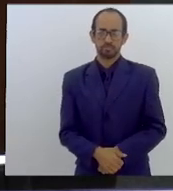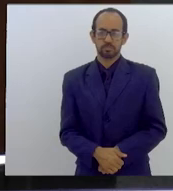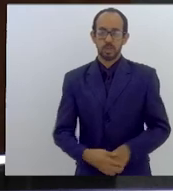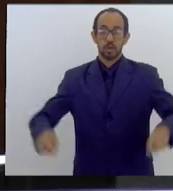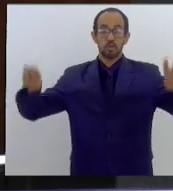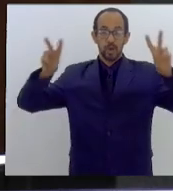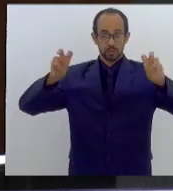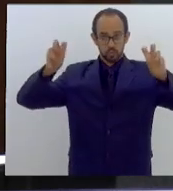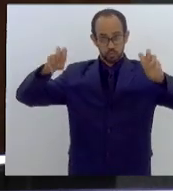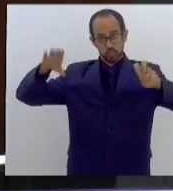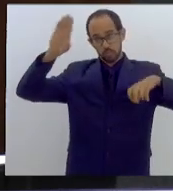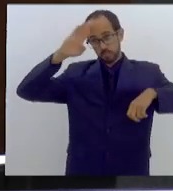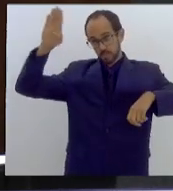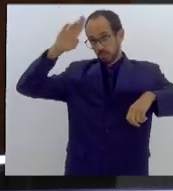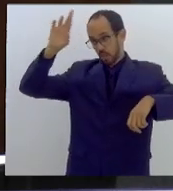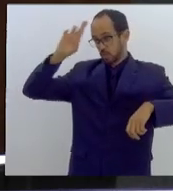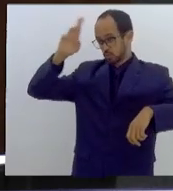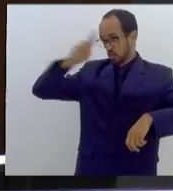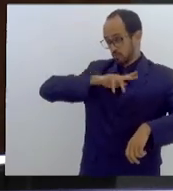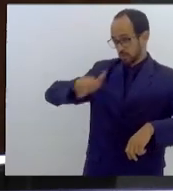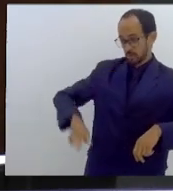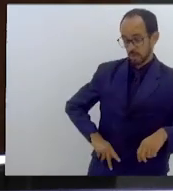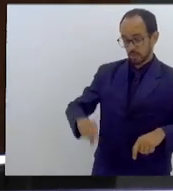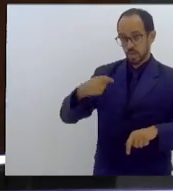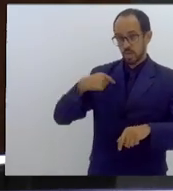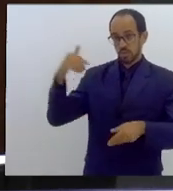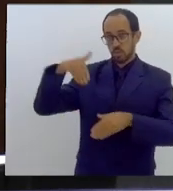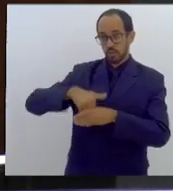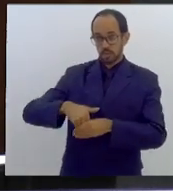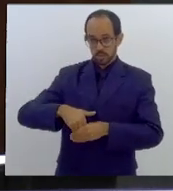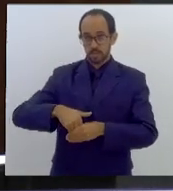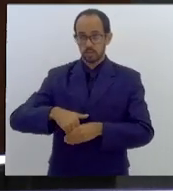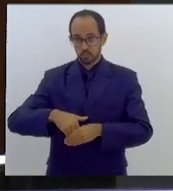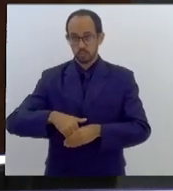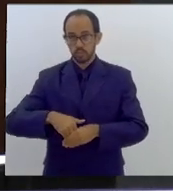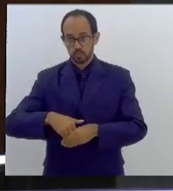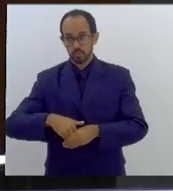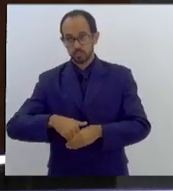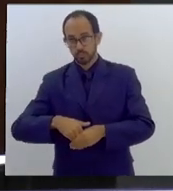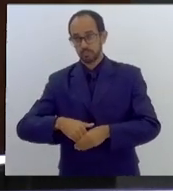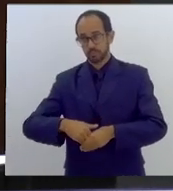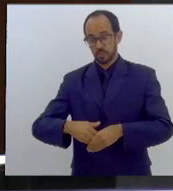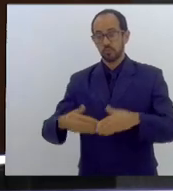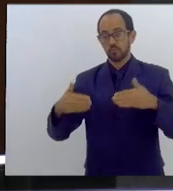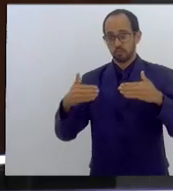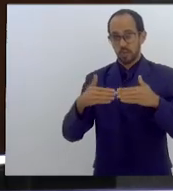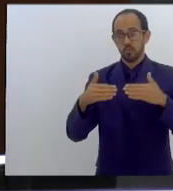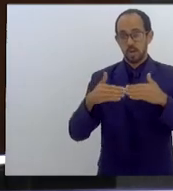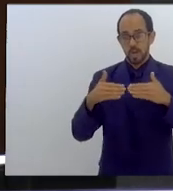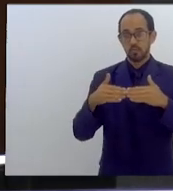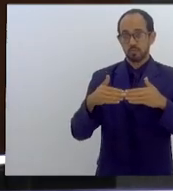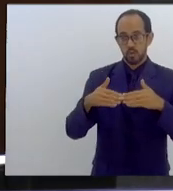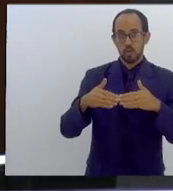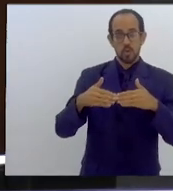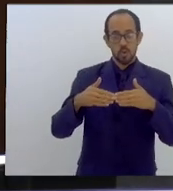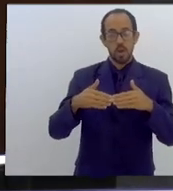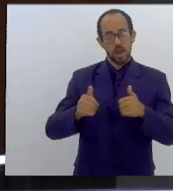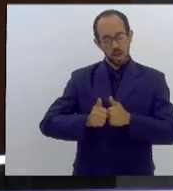senhor presidente, estou votando favorável